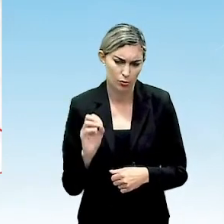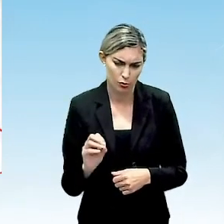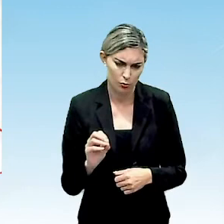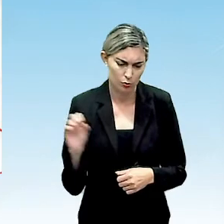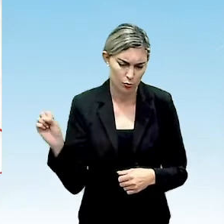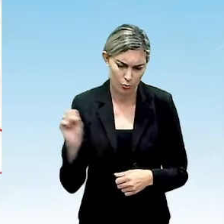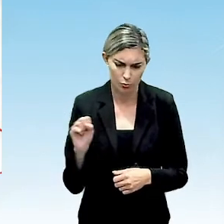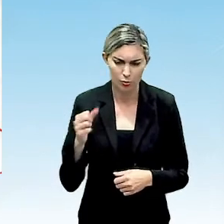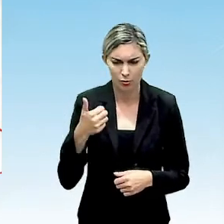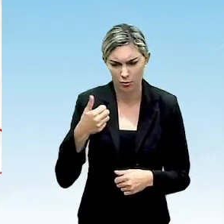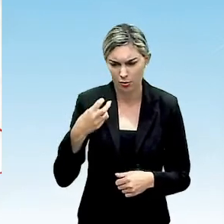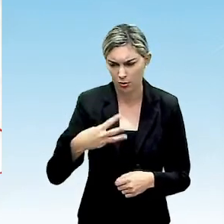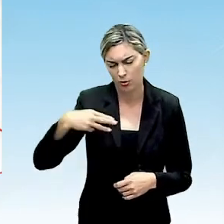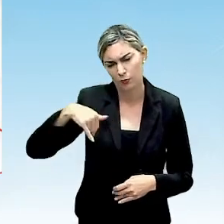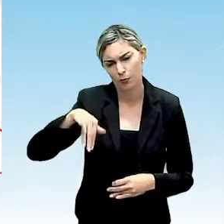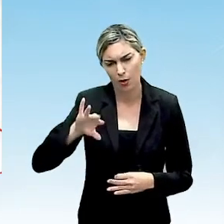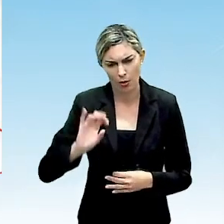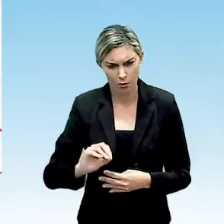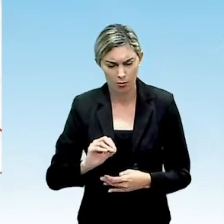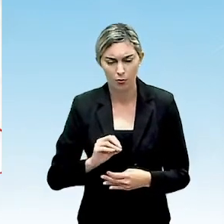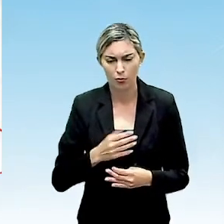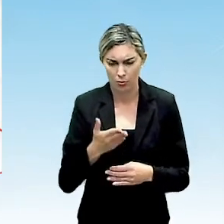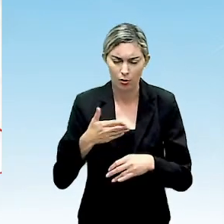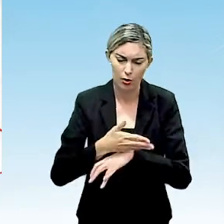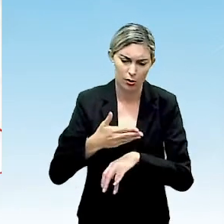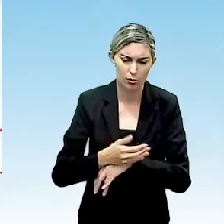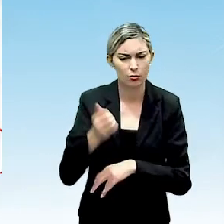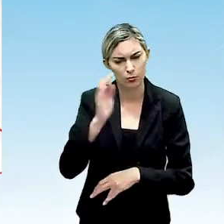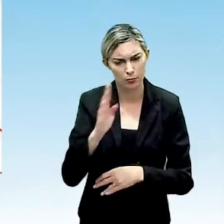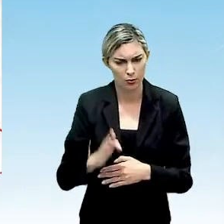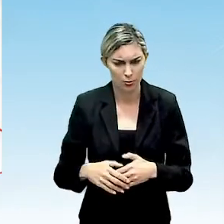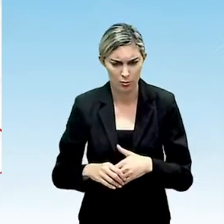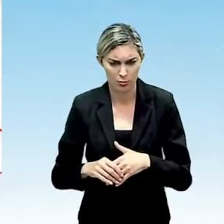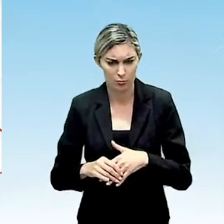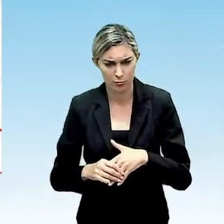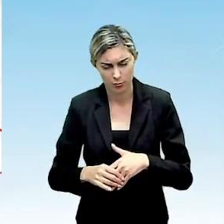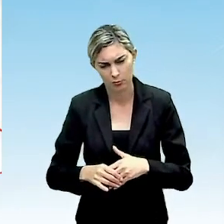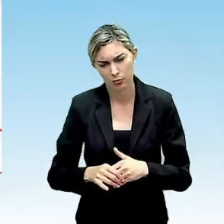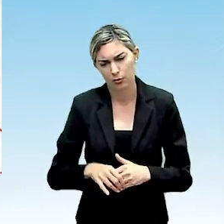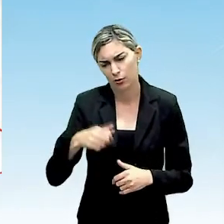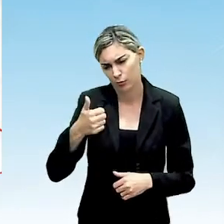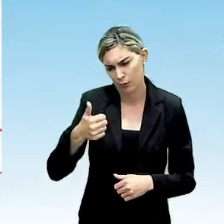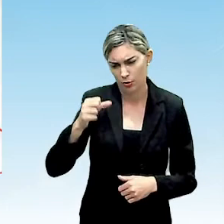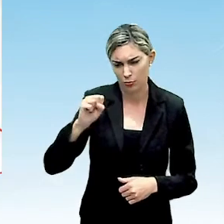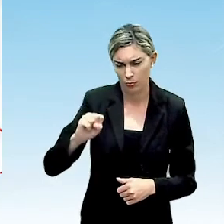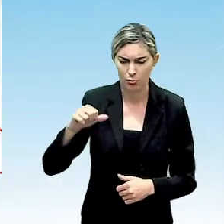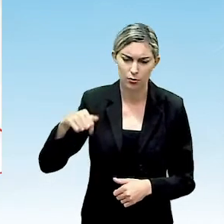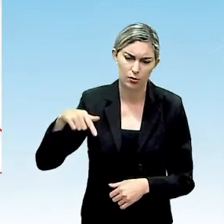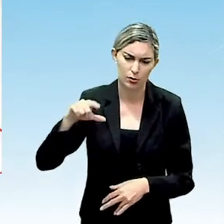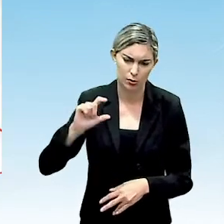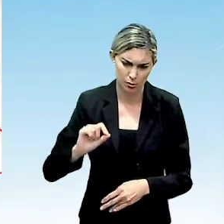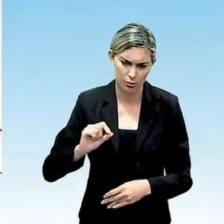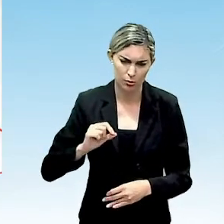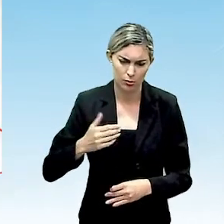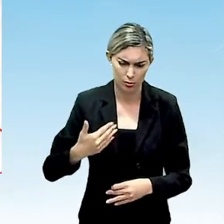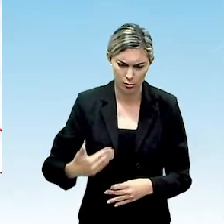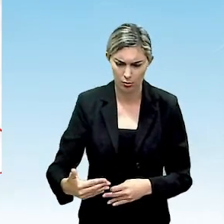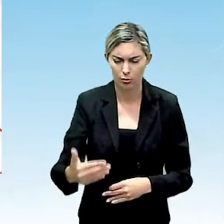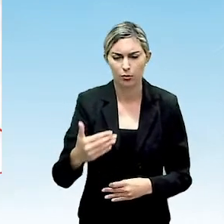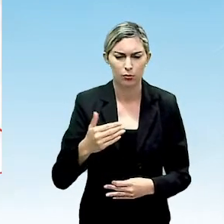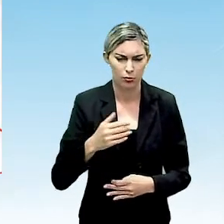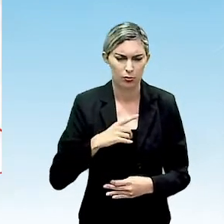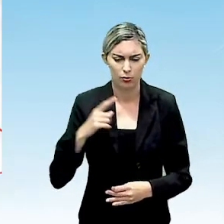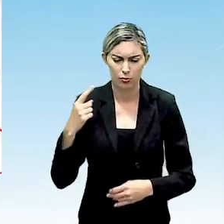maio, e os imigrantes estão entrando no Brasil, seja lá em 1870 em diante, com